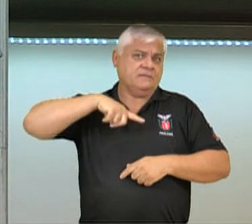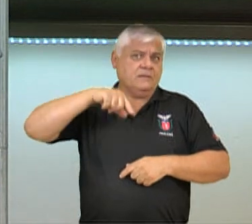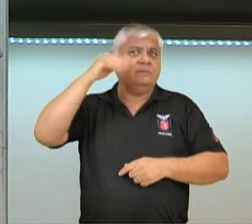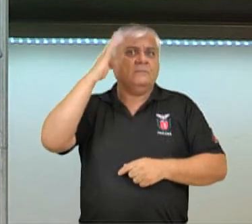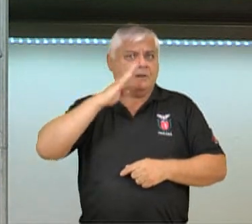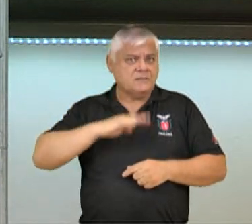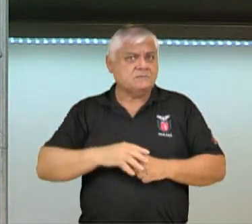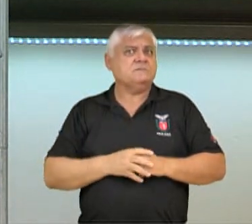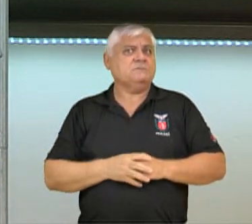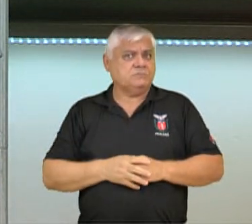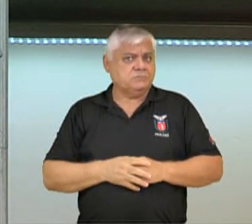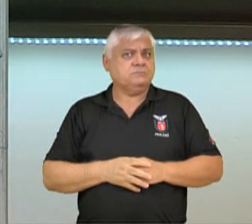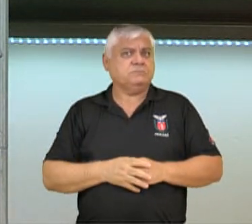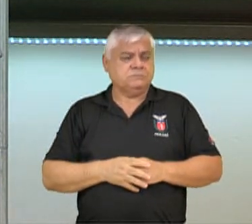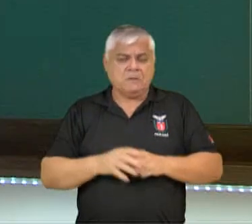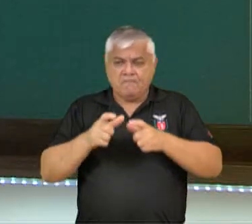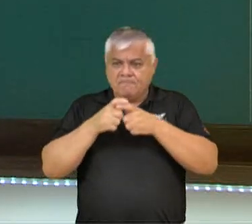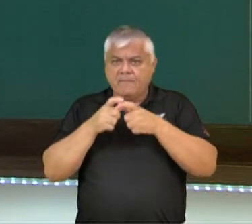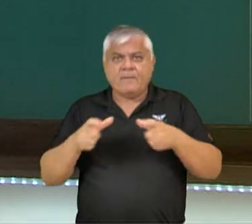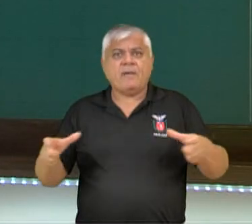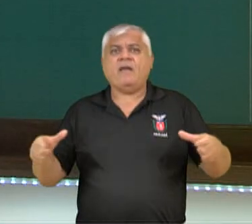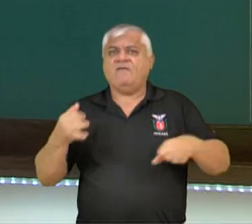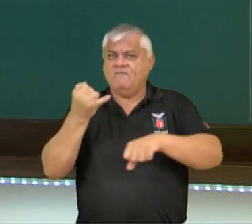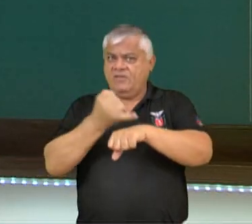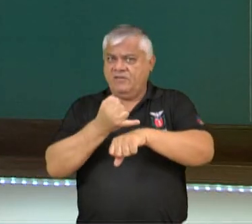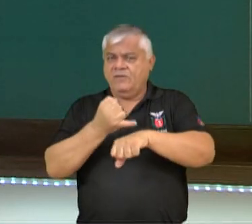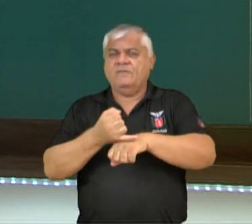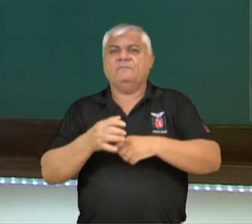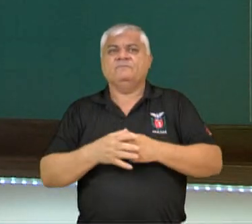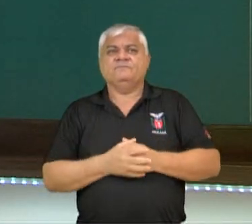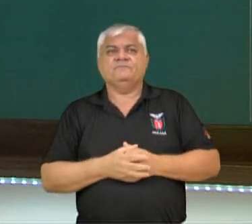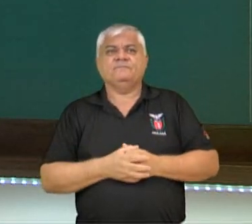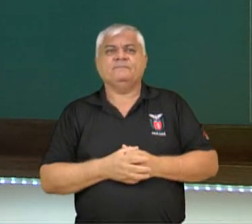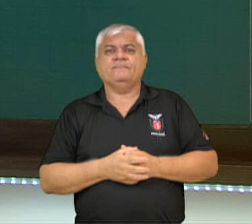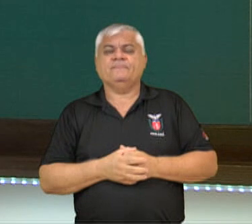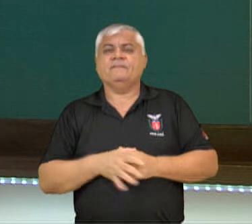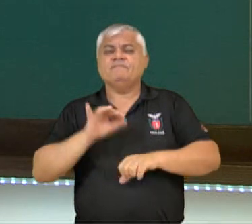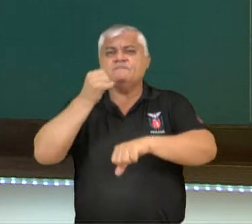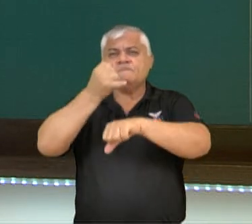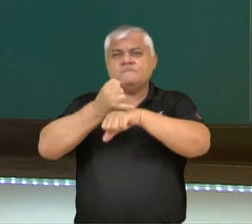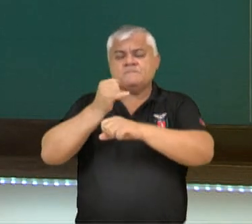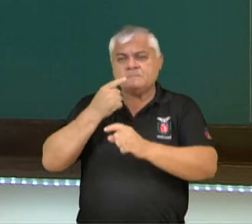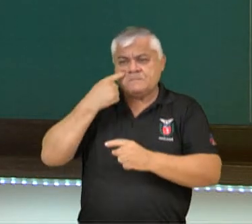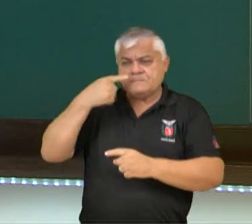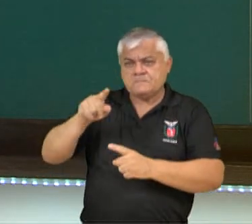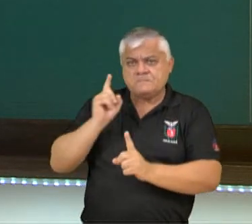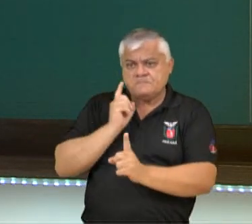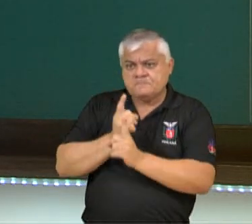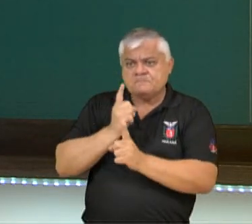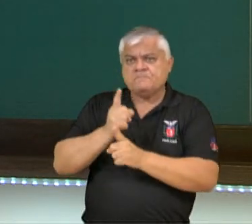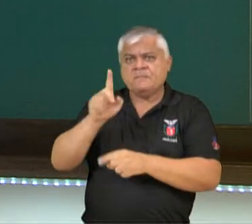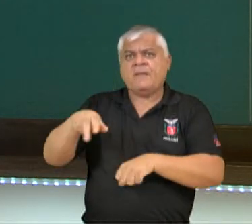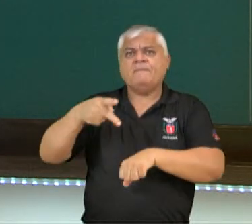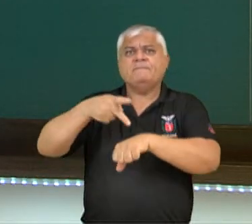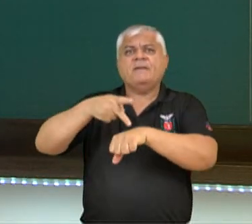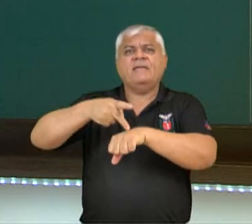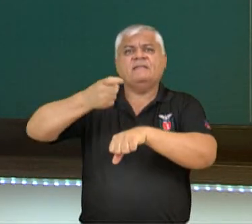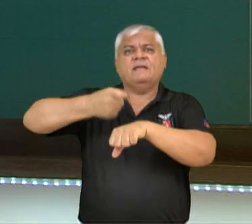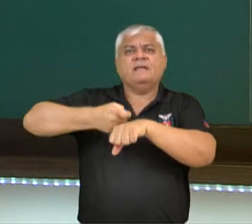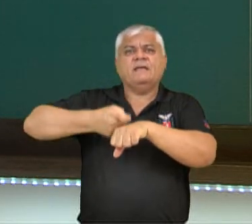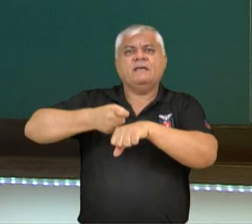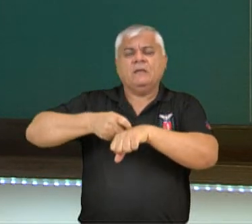Brasil inclusive. Nós somos um país rico em minérios. O ferro é encontrar na natureza nas suas formas de minério. Aqui vocês estão